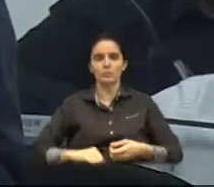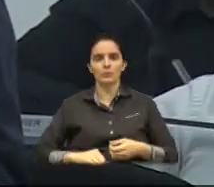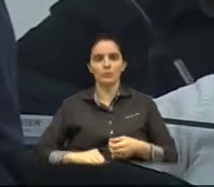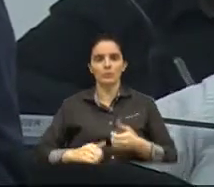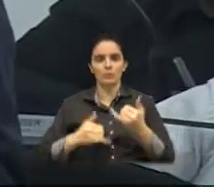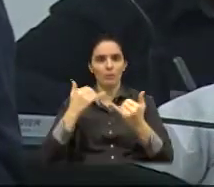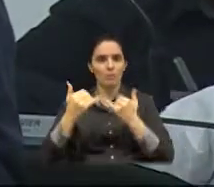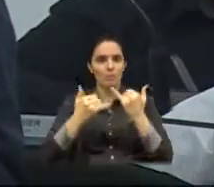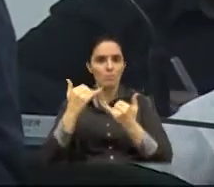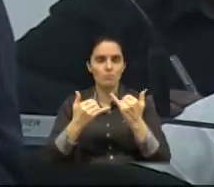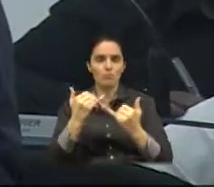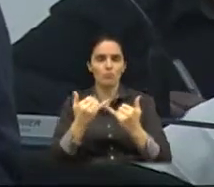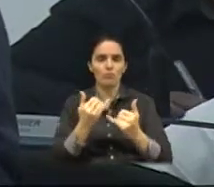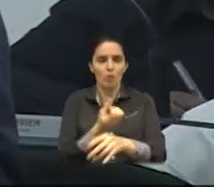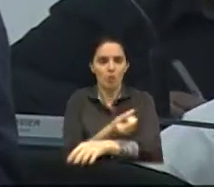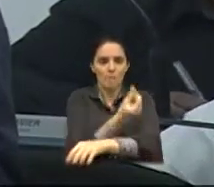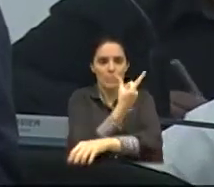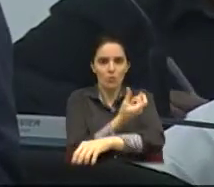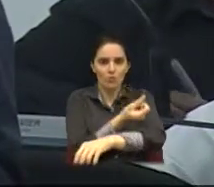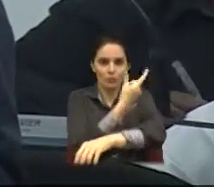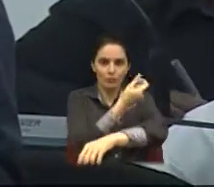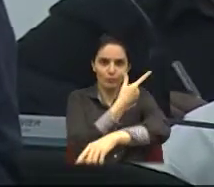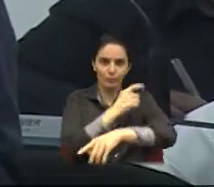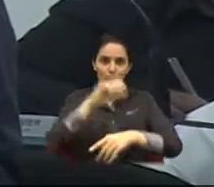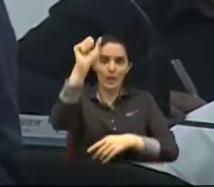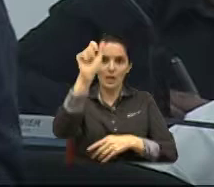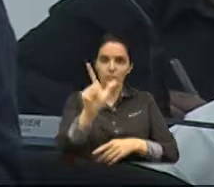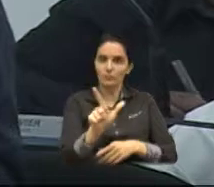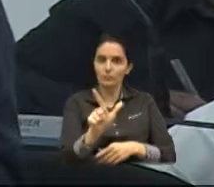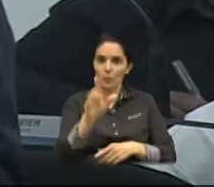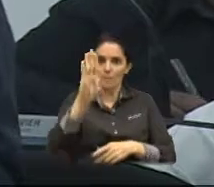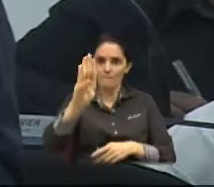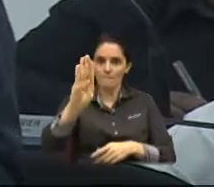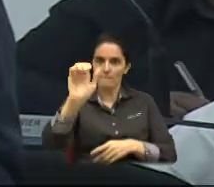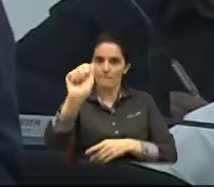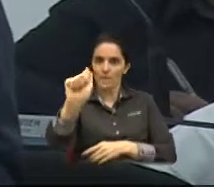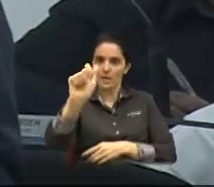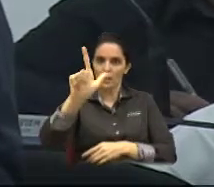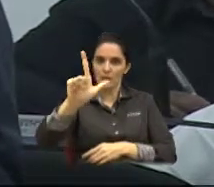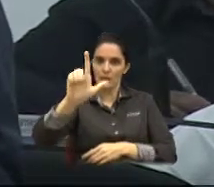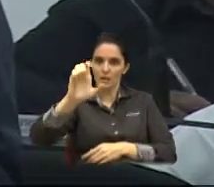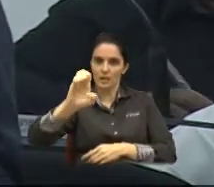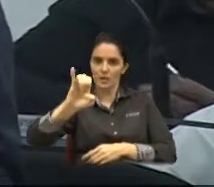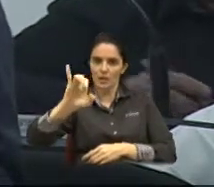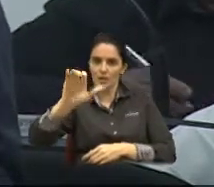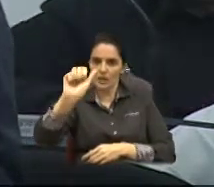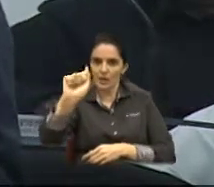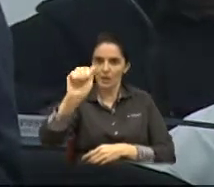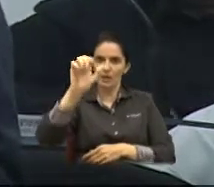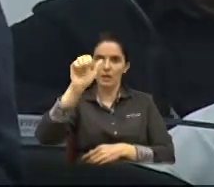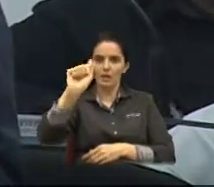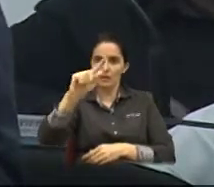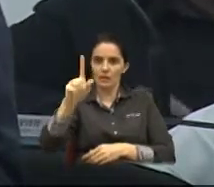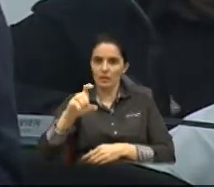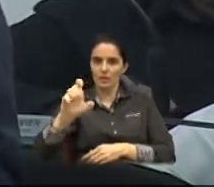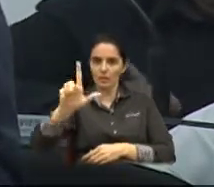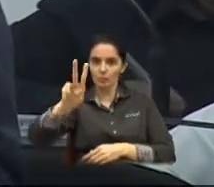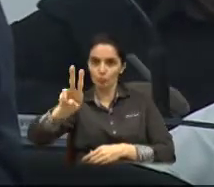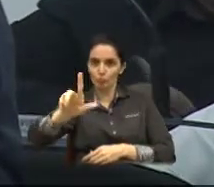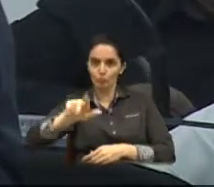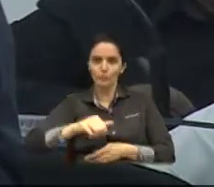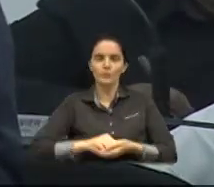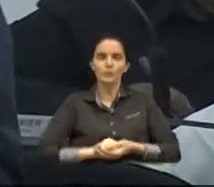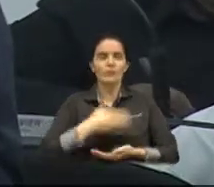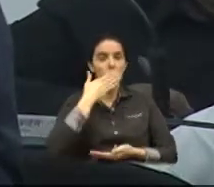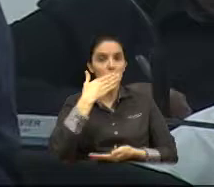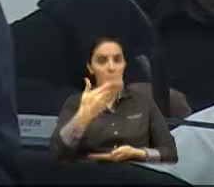muito as pessoas que participarem. Então, essa moção tem essa finalidade. Eu agradeço aos votos aí dos